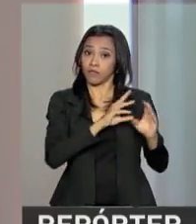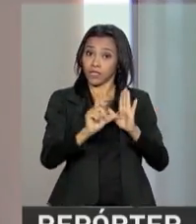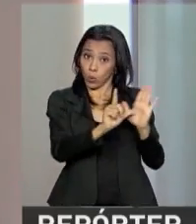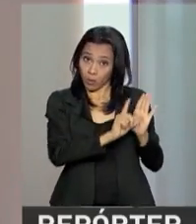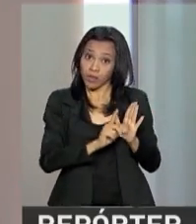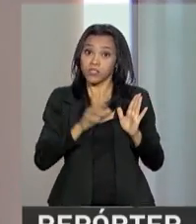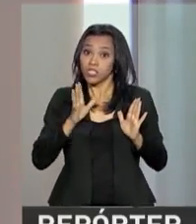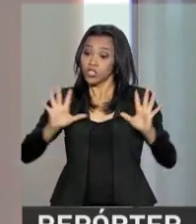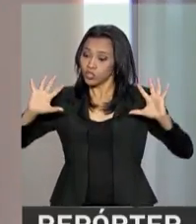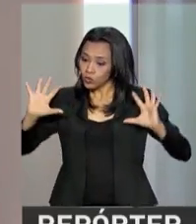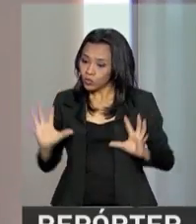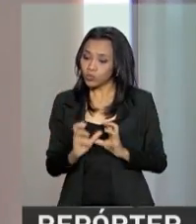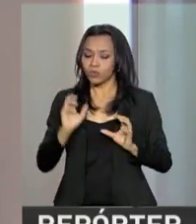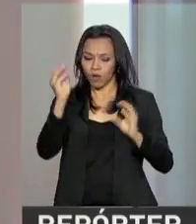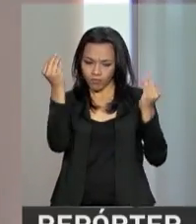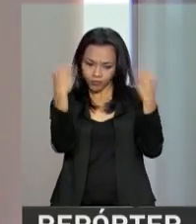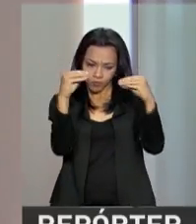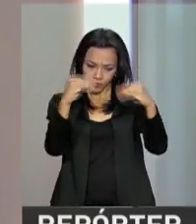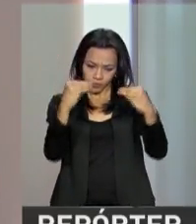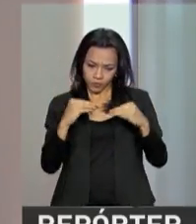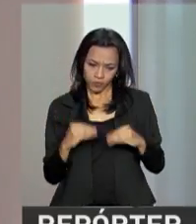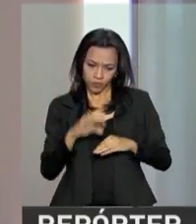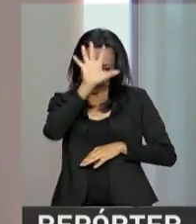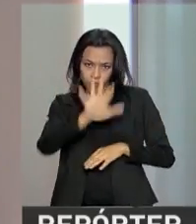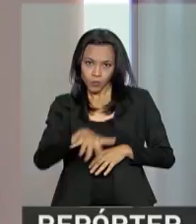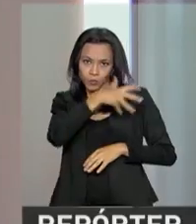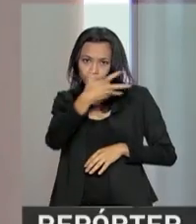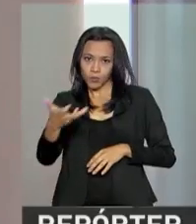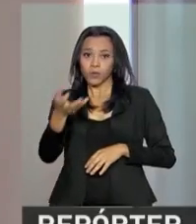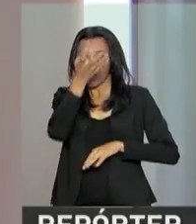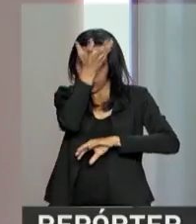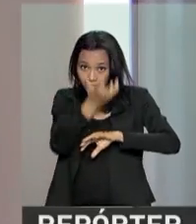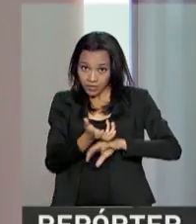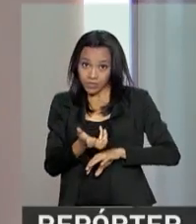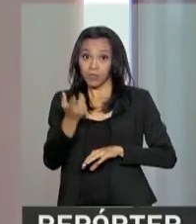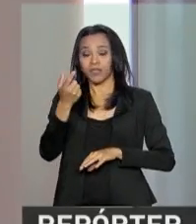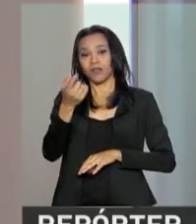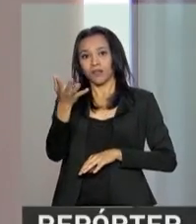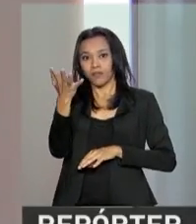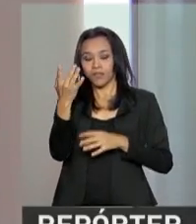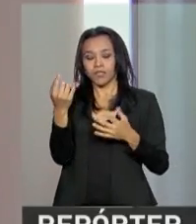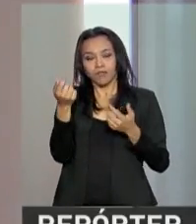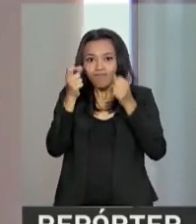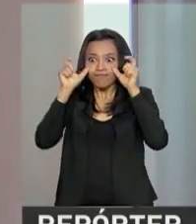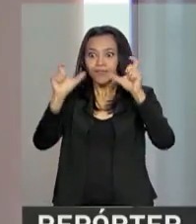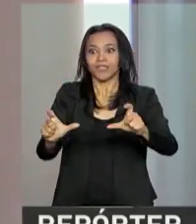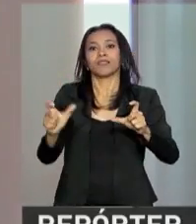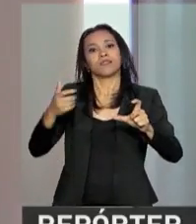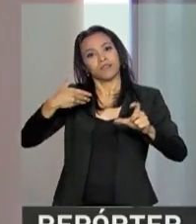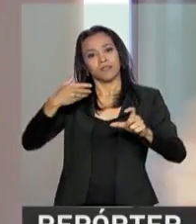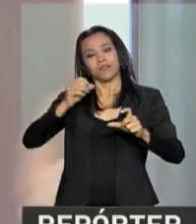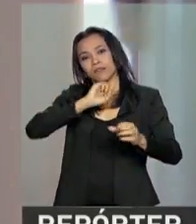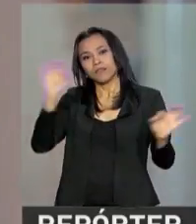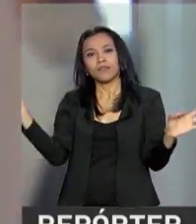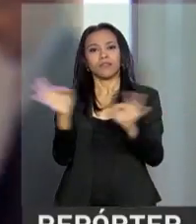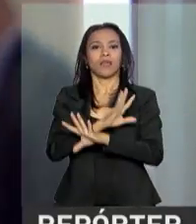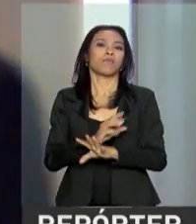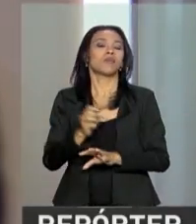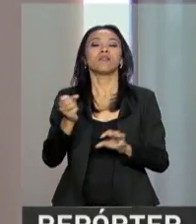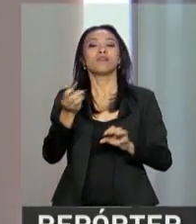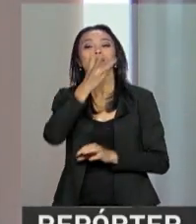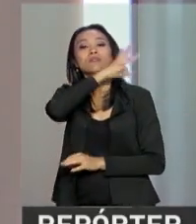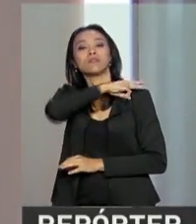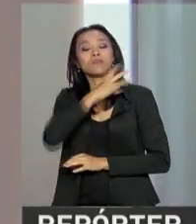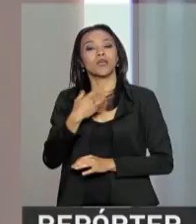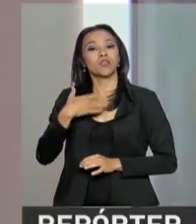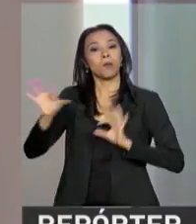eles, construindo um currículo que torne atrativo e permaneça com o jovem e que ele saia já do ensino médio com uma preparação melhor para o seu